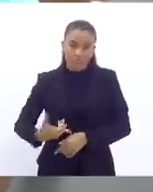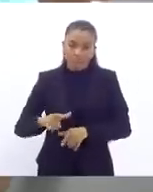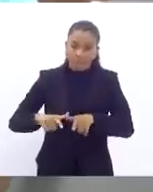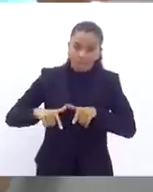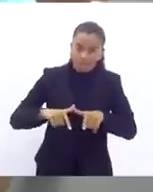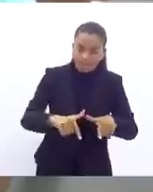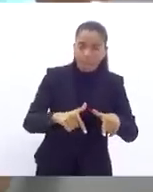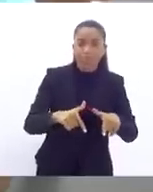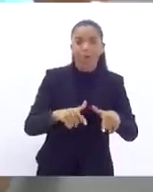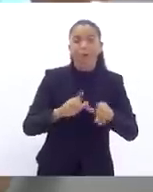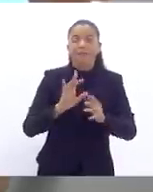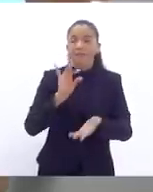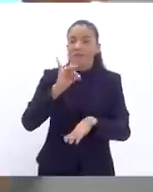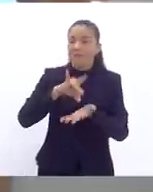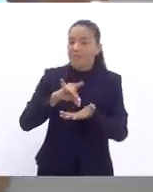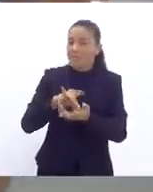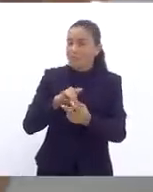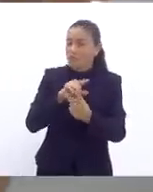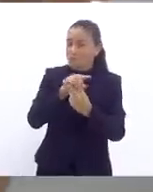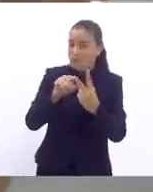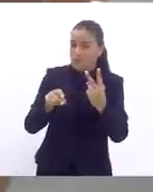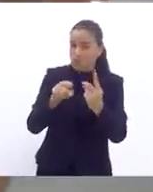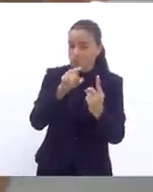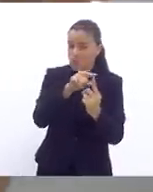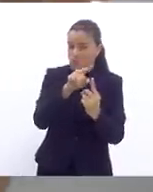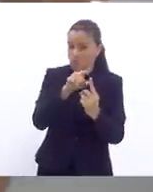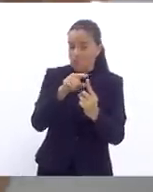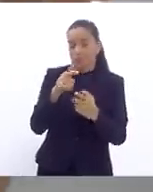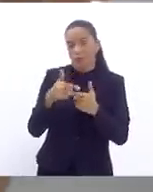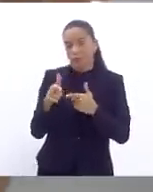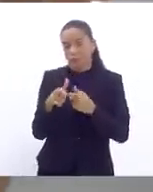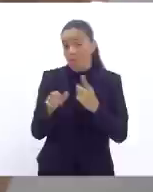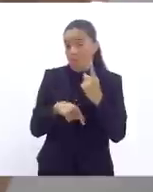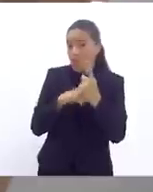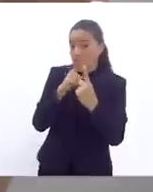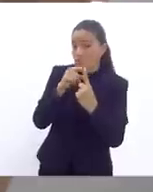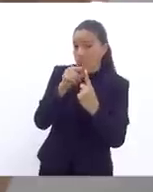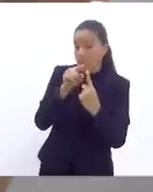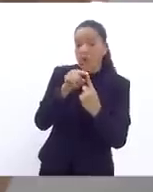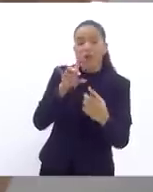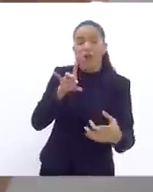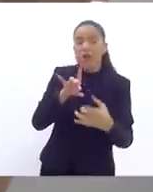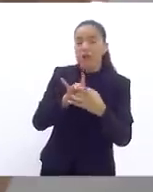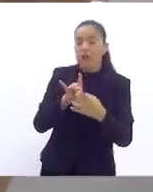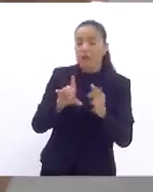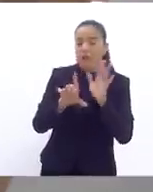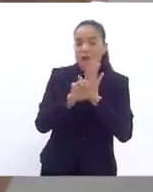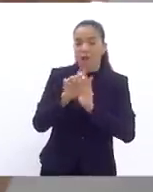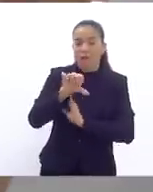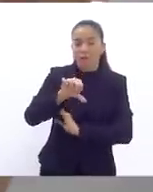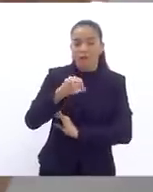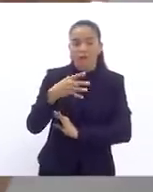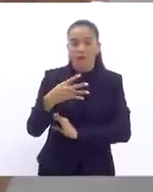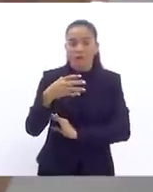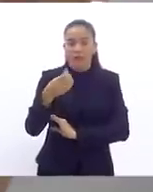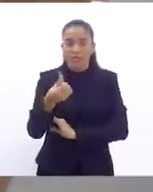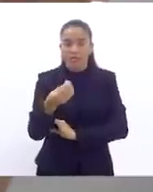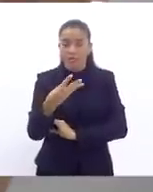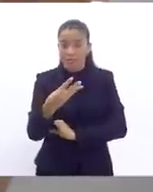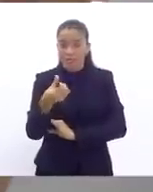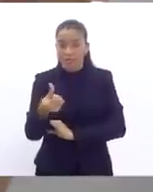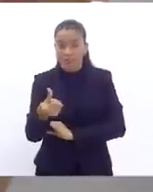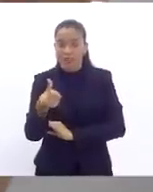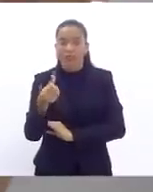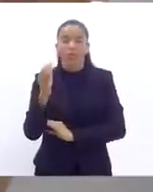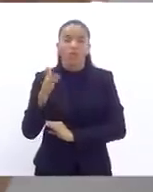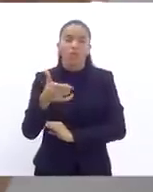na verdade são dois tipos de problema um deles é o relativo a lei 9436 de 2021